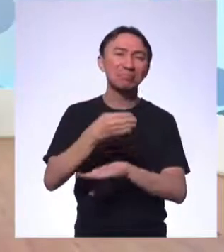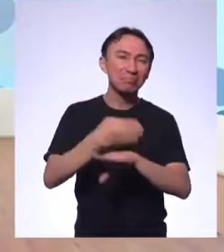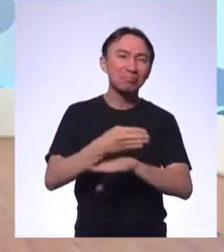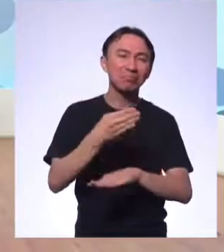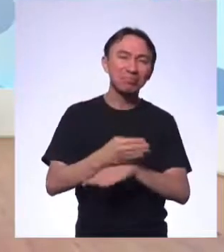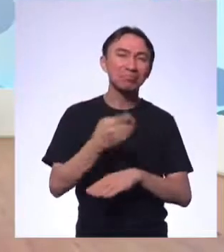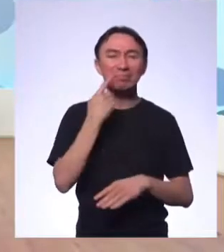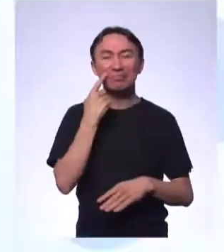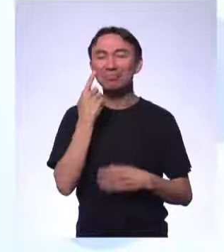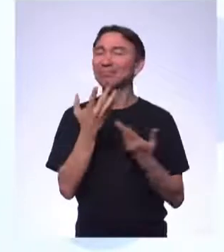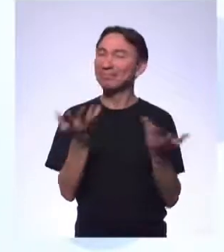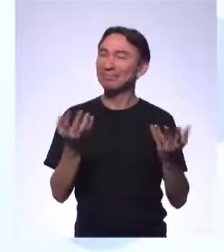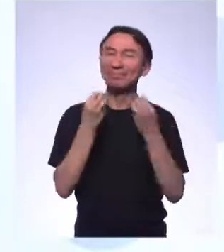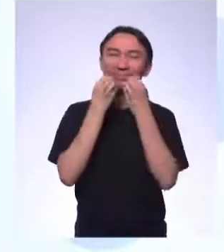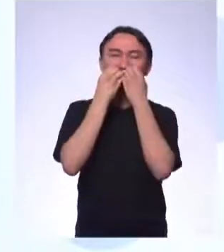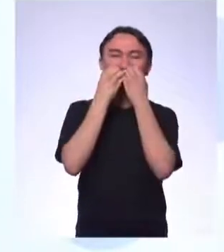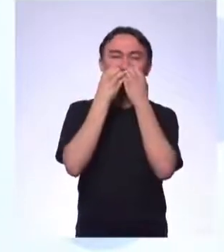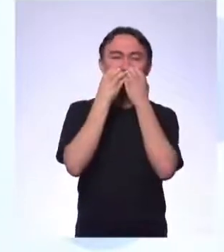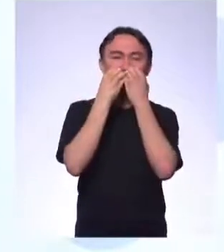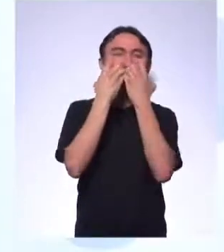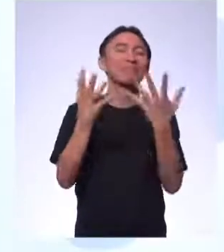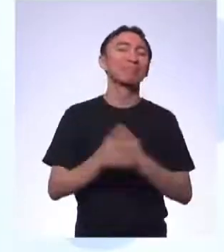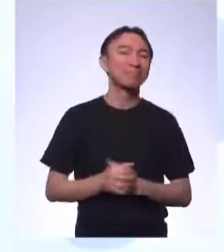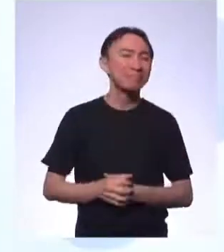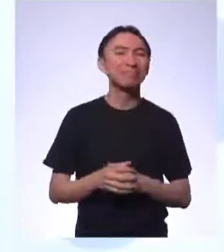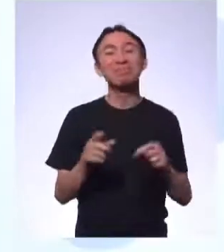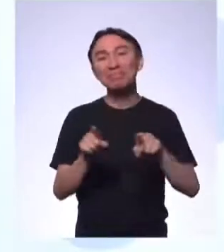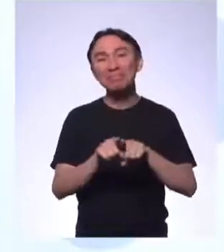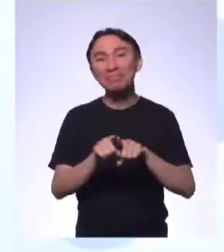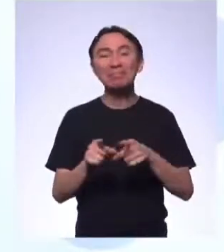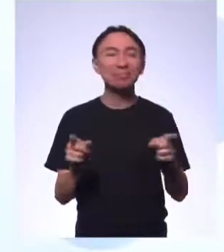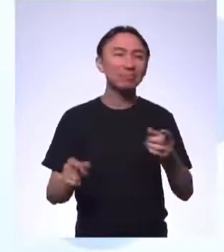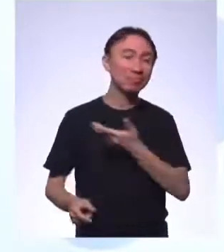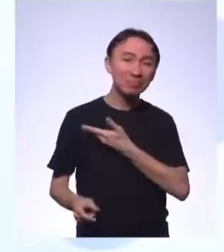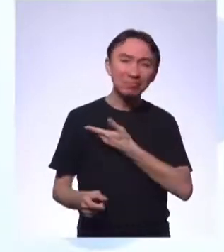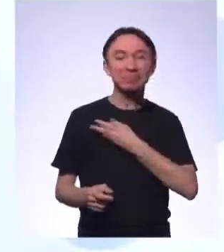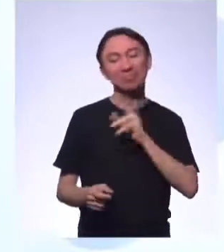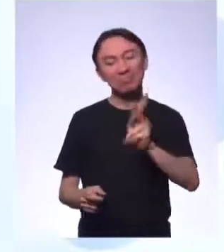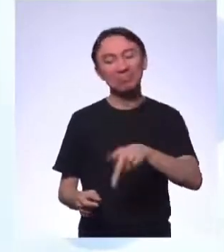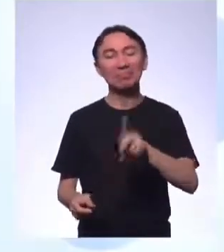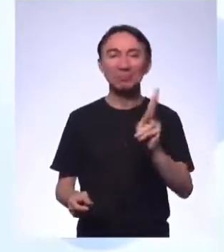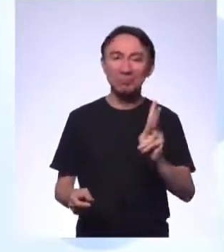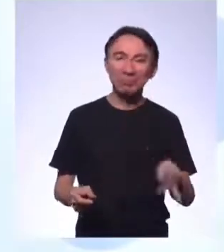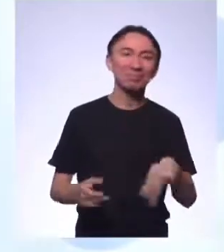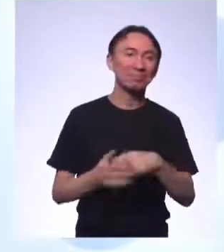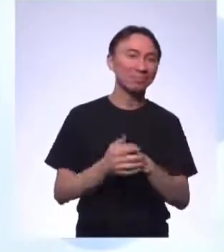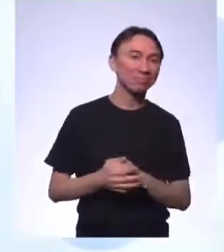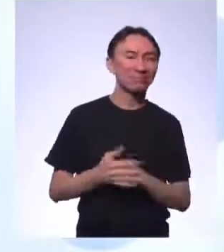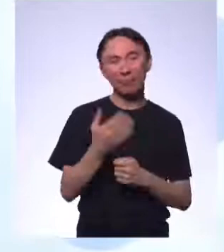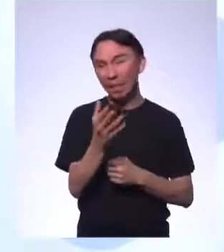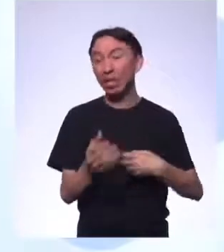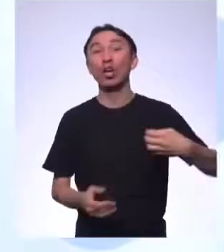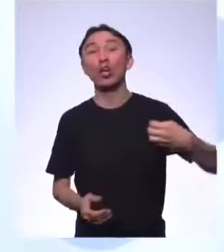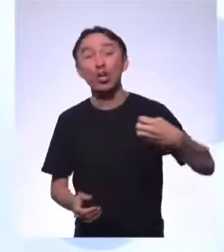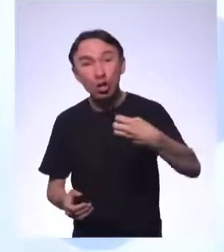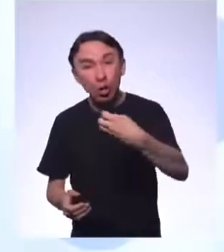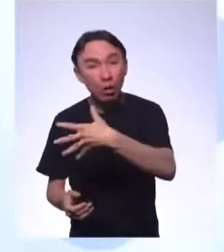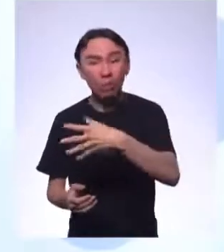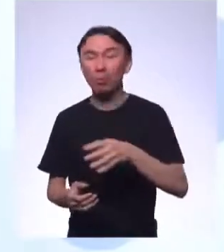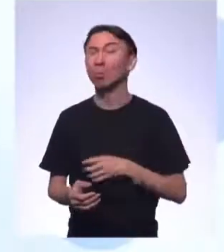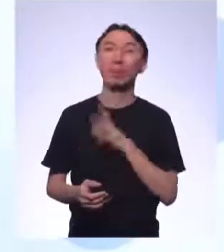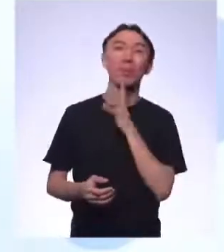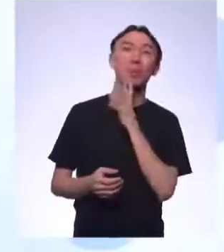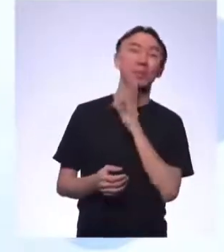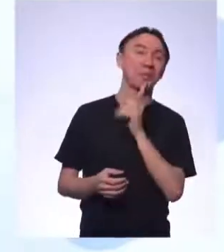com tanta propriedade, né, aos colegas, né, e, claro, né, eu não conheço essa versão mais moderna. Eu lembro da versão